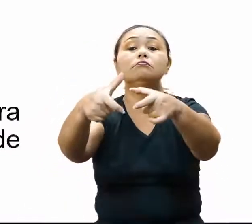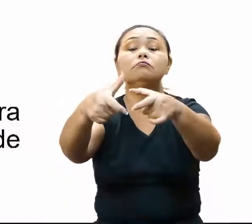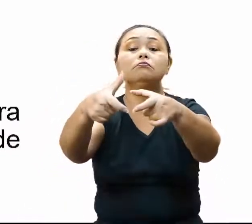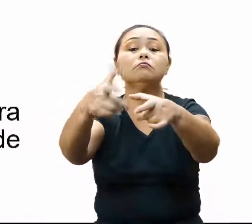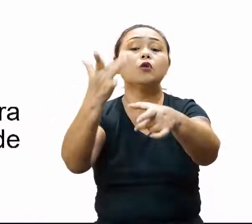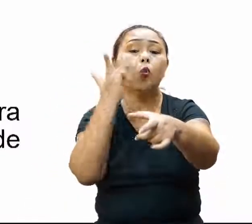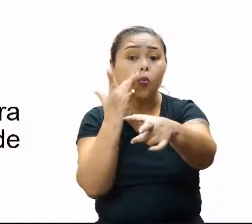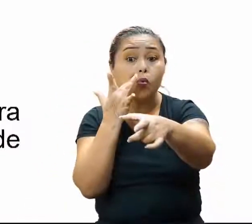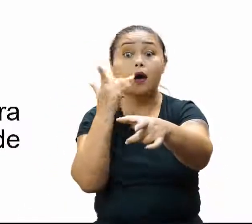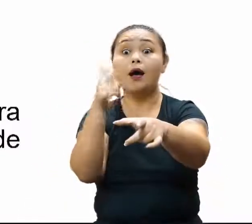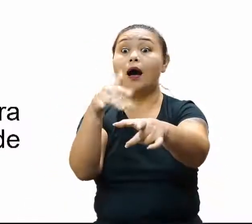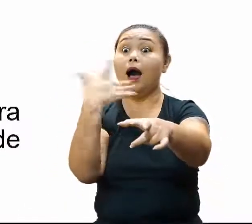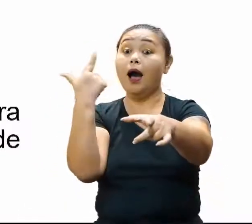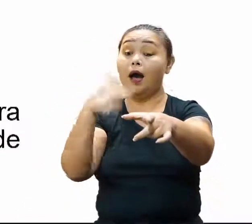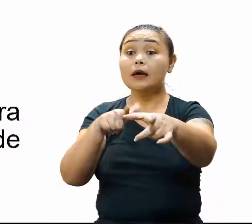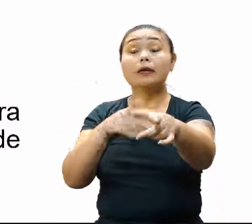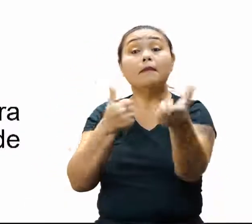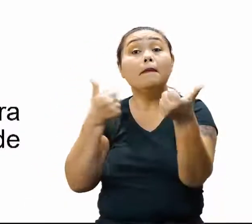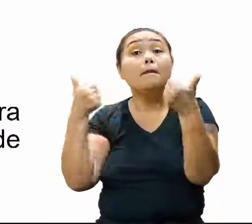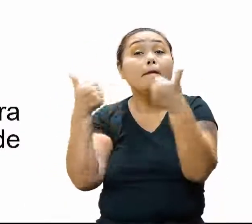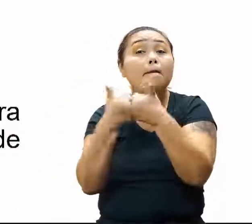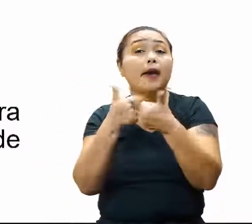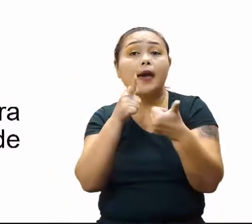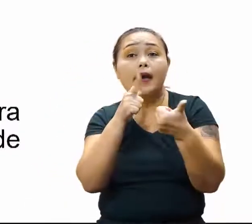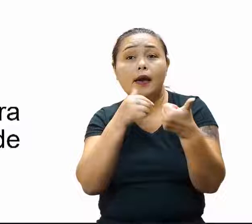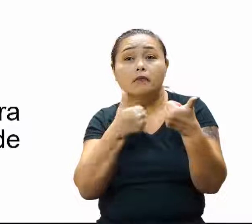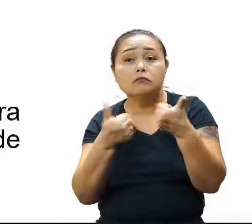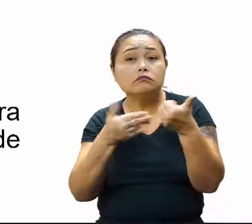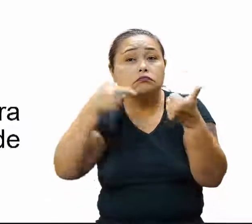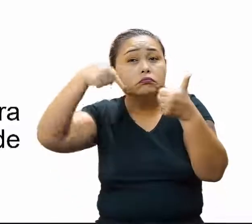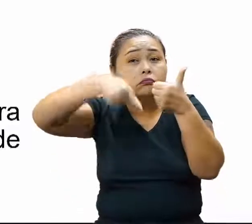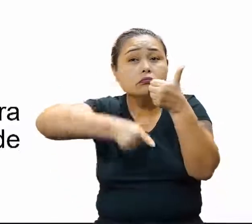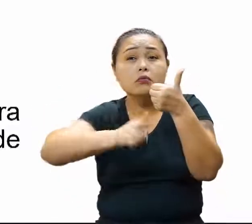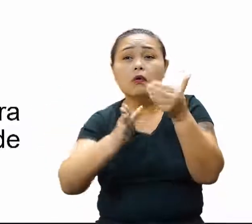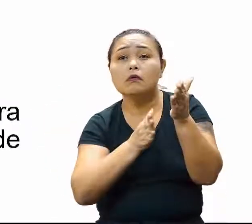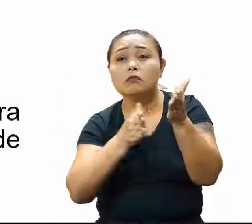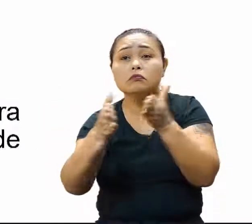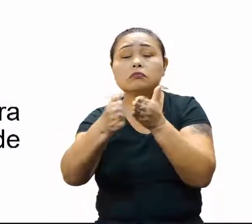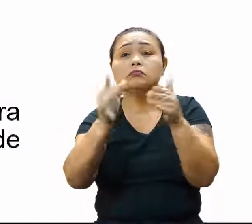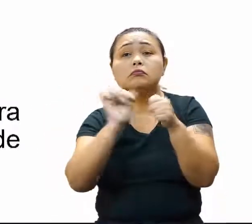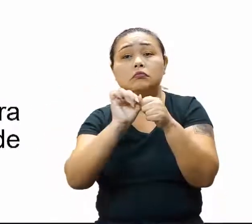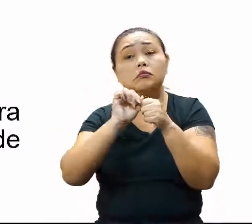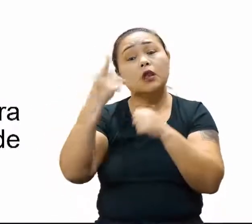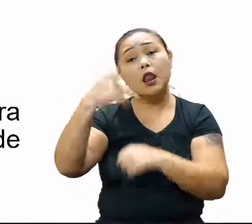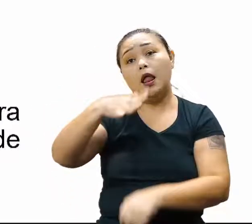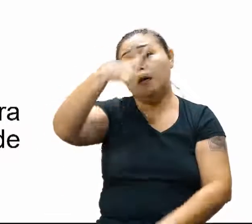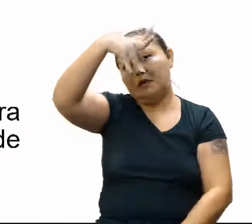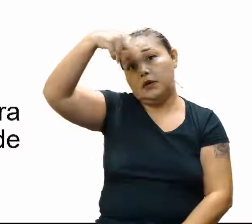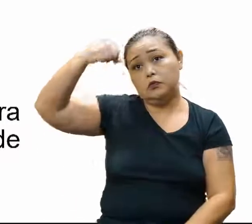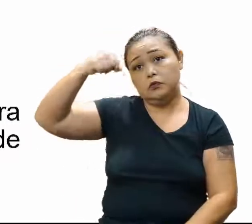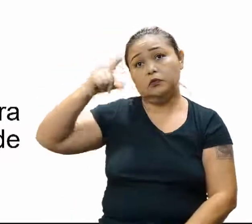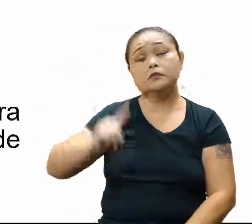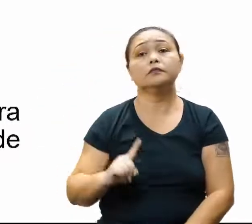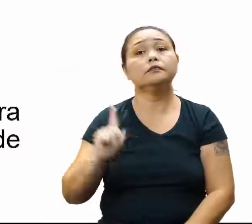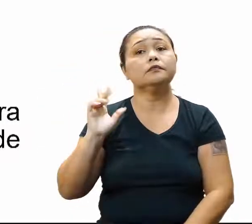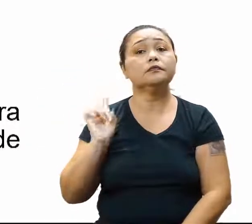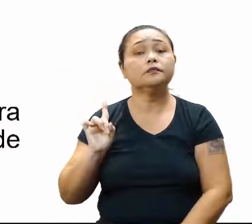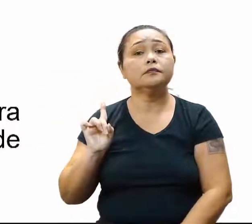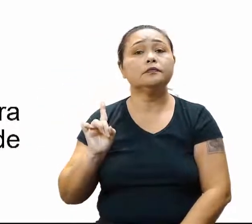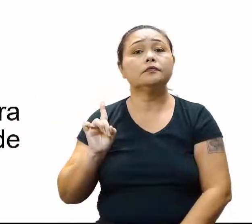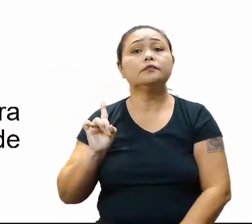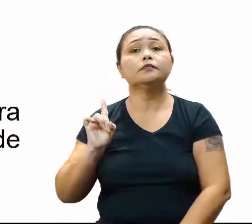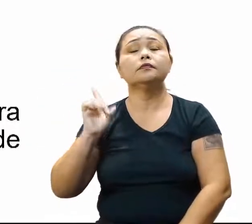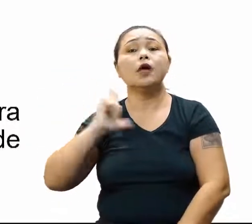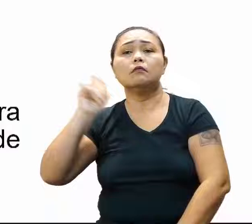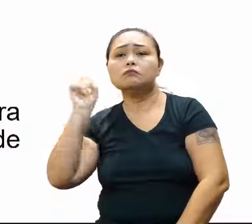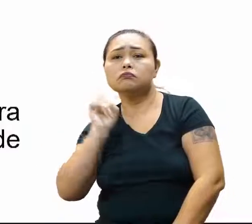sempre nos rios, aqueles rios ali de Mato Grosso. E sempre o bandeirante ali,